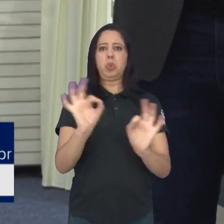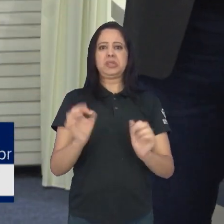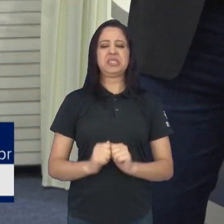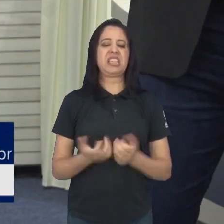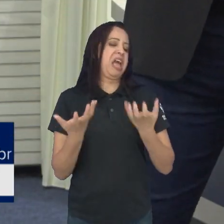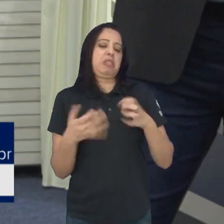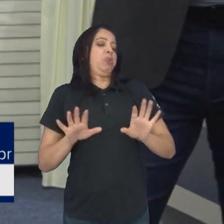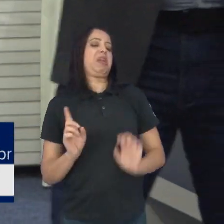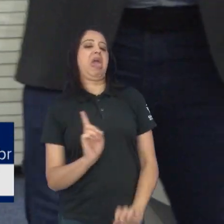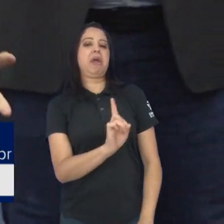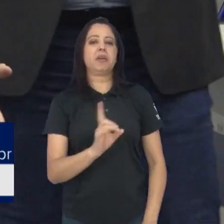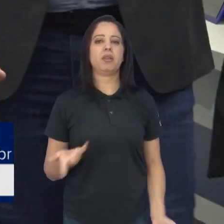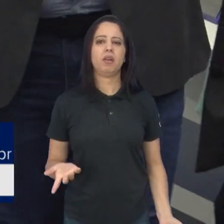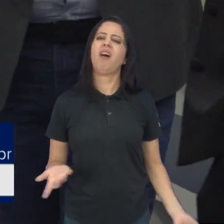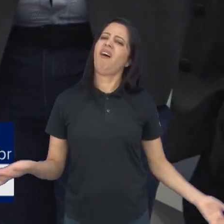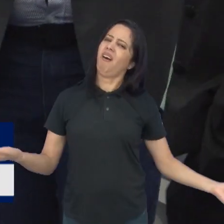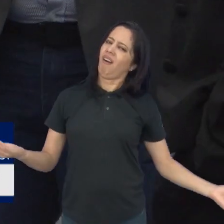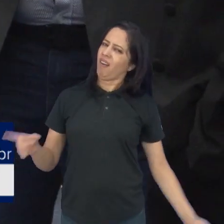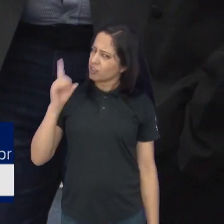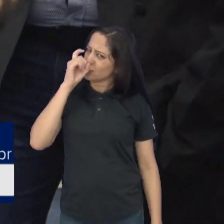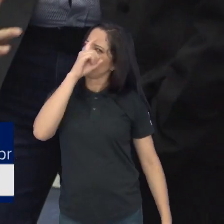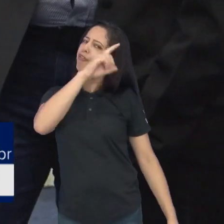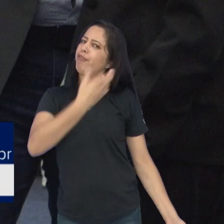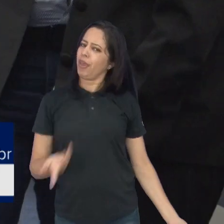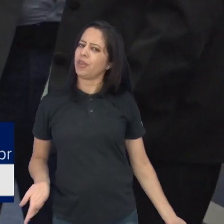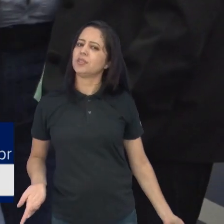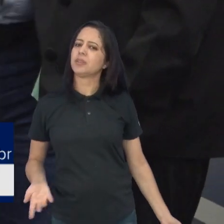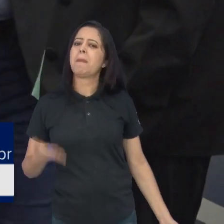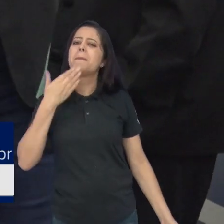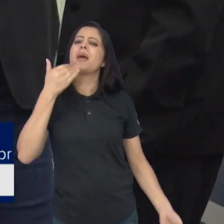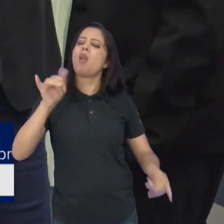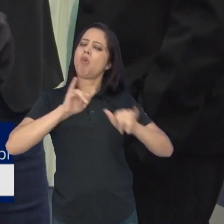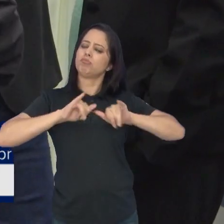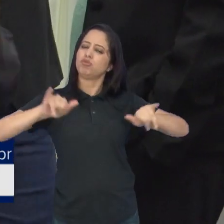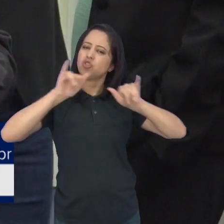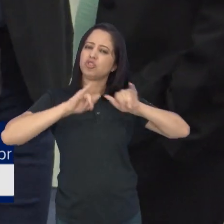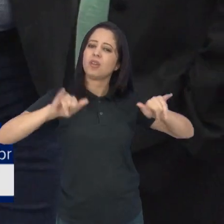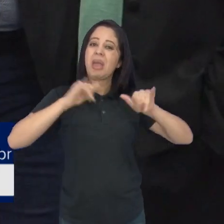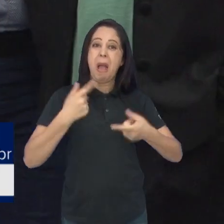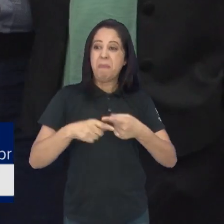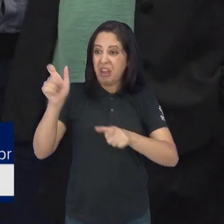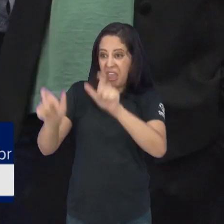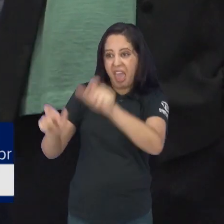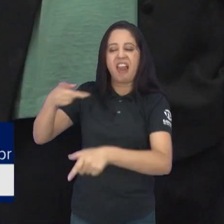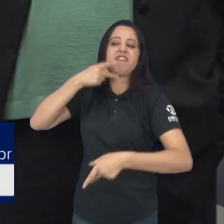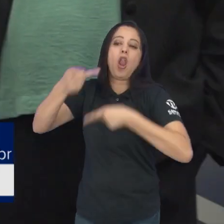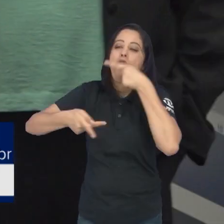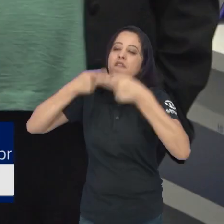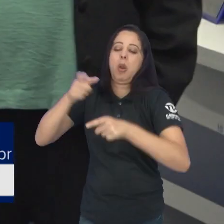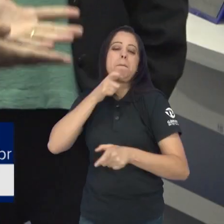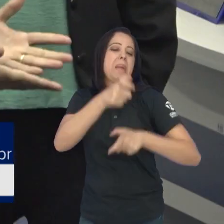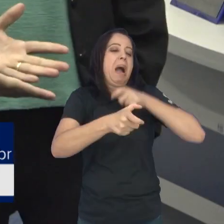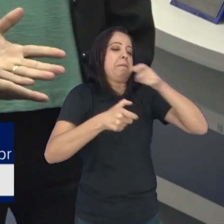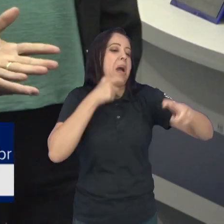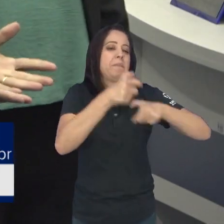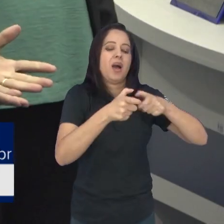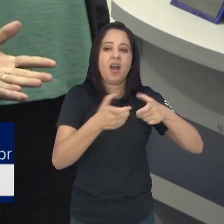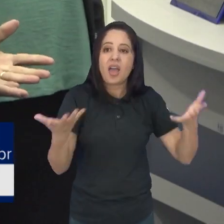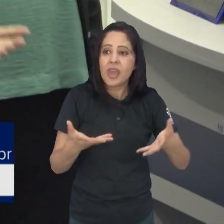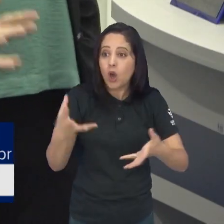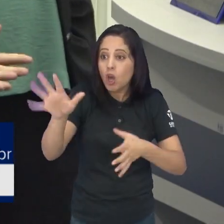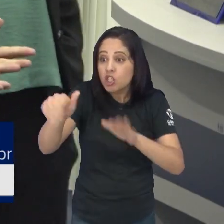Então, realmente, aí fica difícil. Então, é bom a gente divulgar isso aí, porque falaram tanto do Fundo Social, agora tem um convite para ir